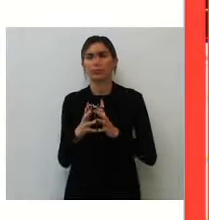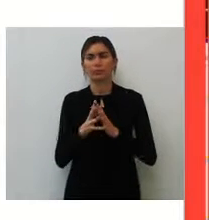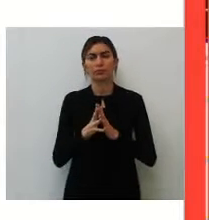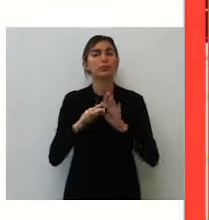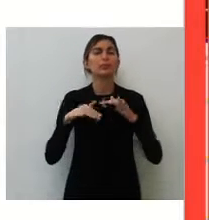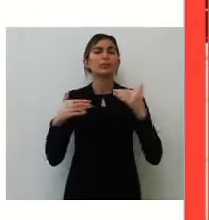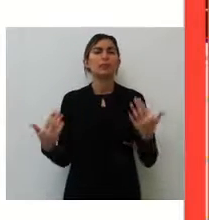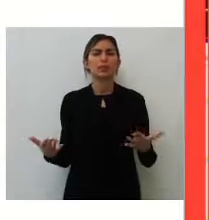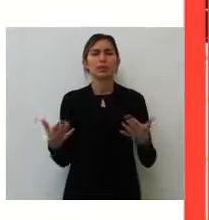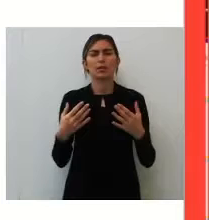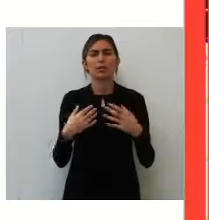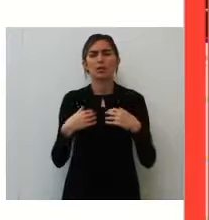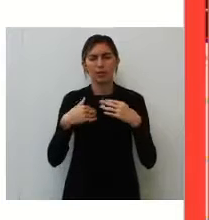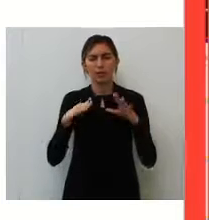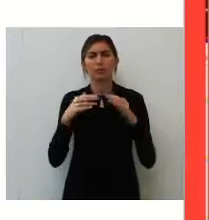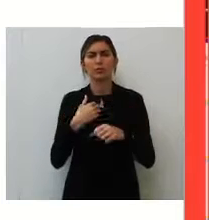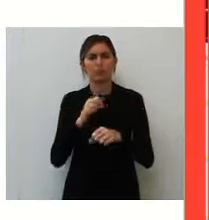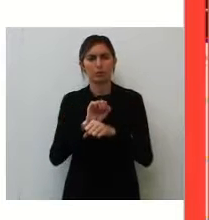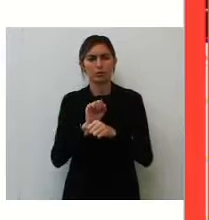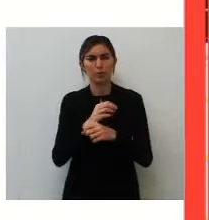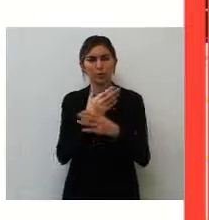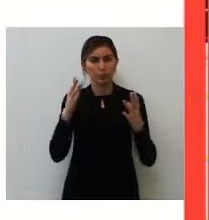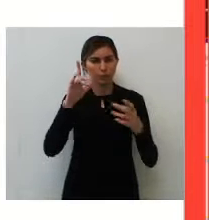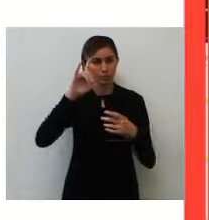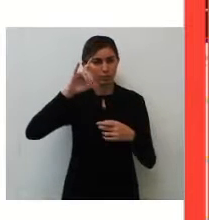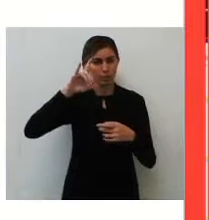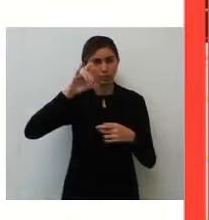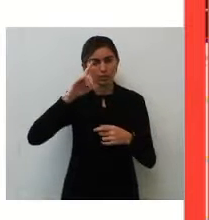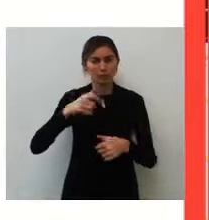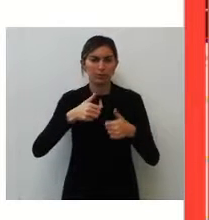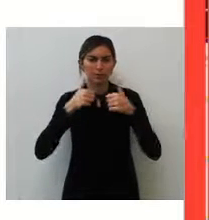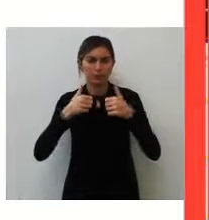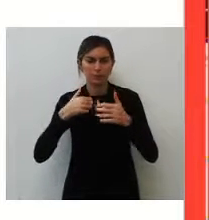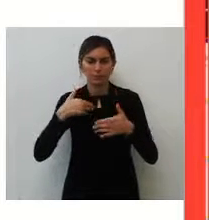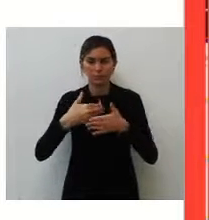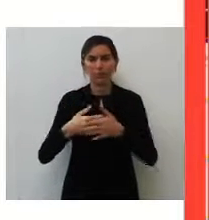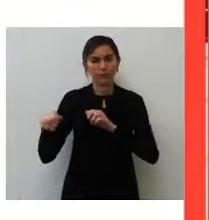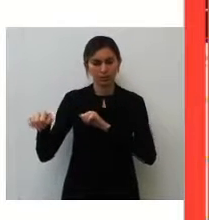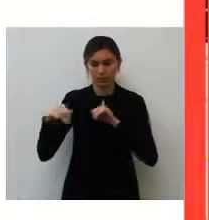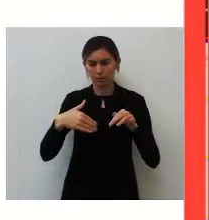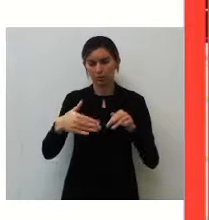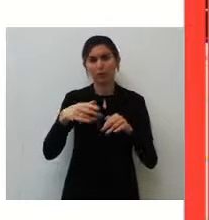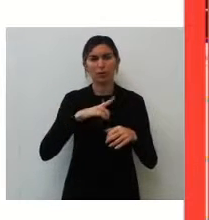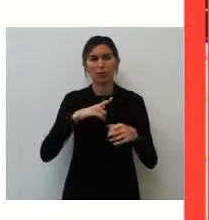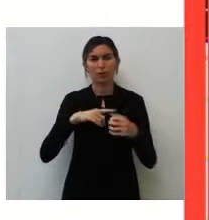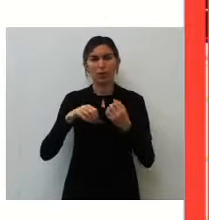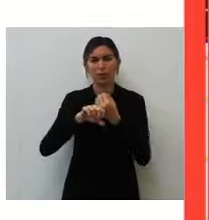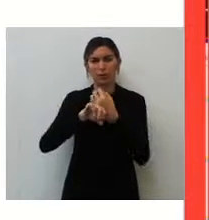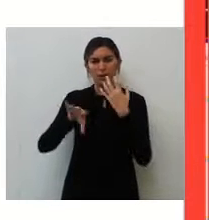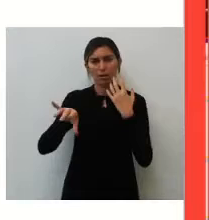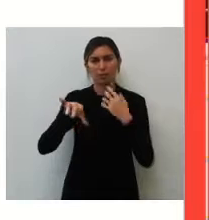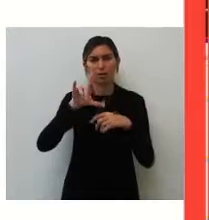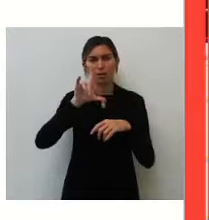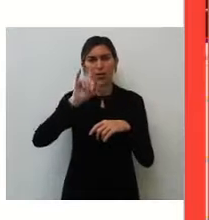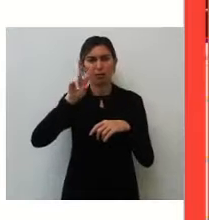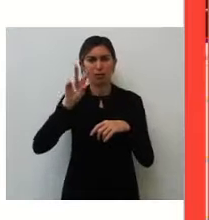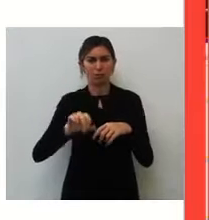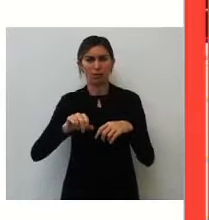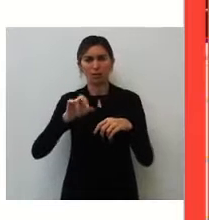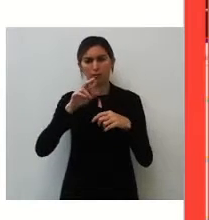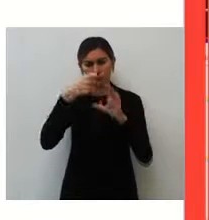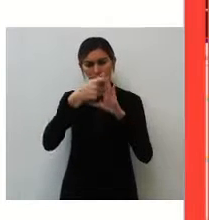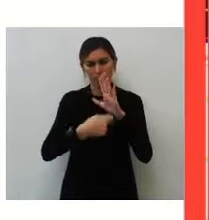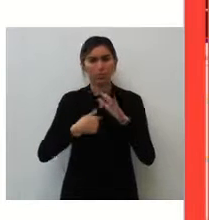oi e aí vamos embora tô esperando vocês lá no instagram aí pessoal próxima semana tem live de redação no meu instagram